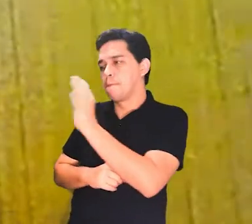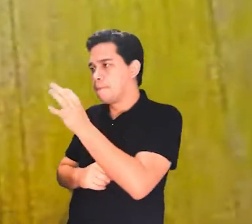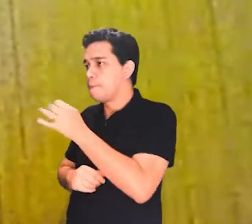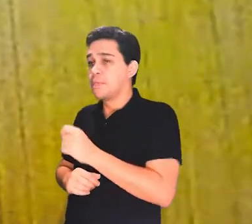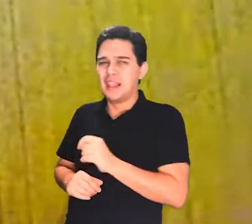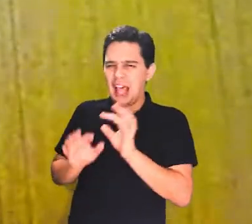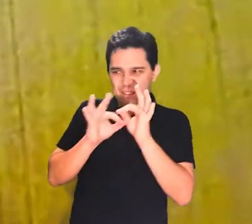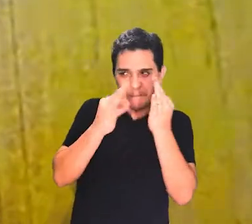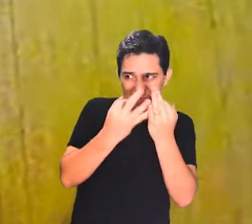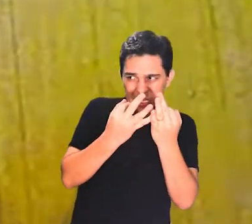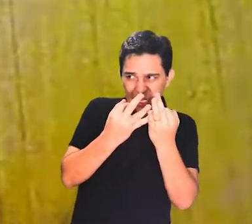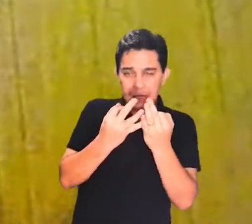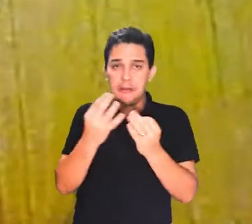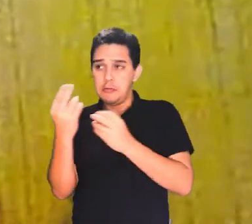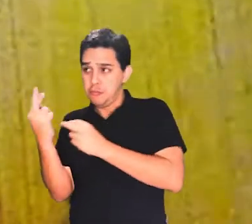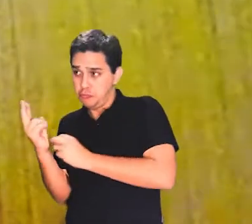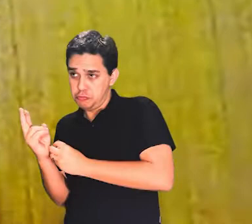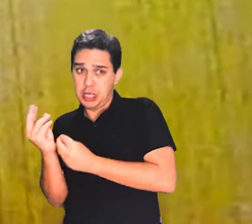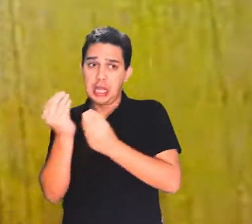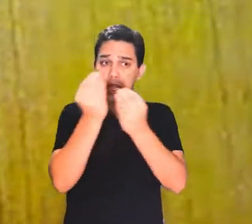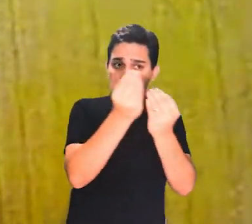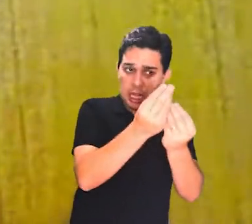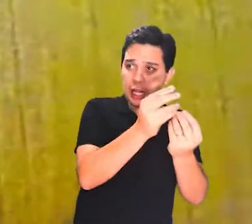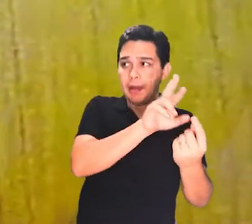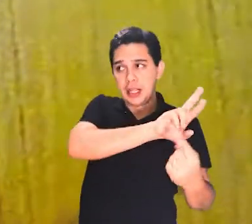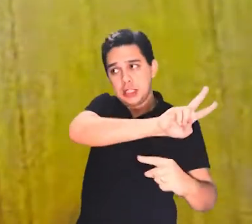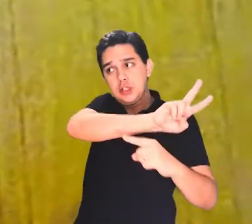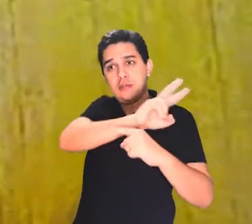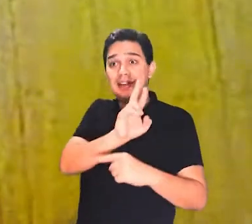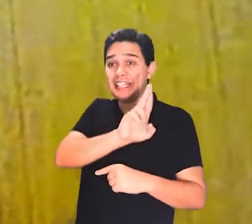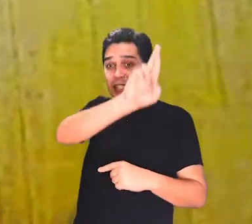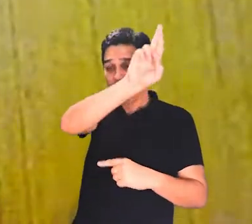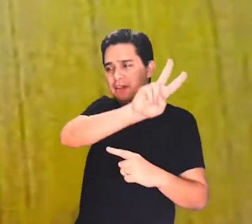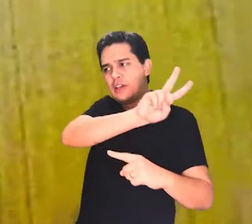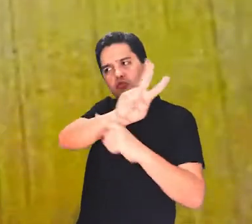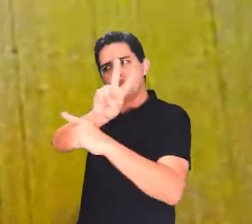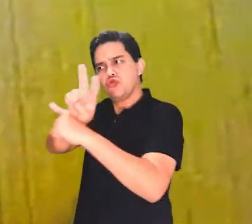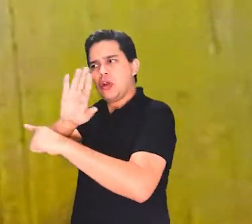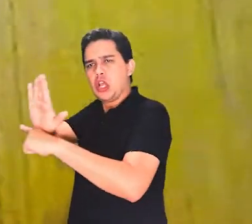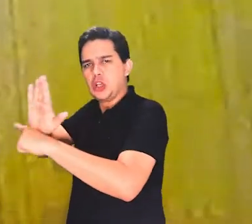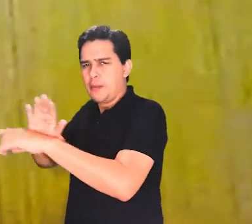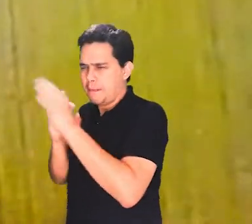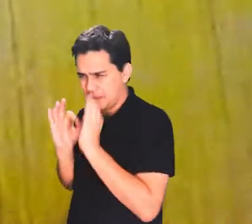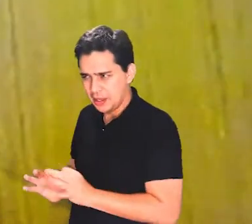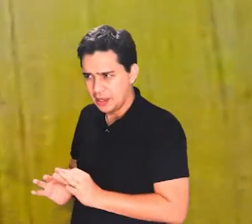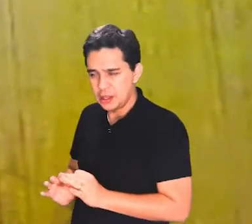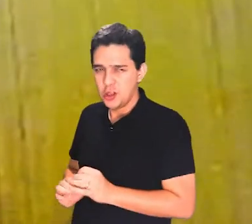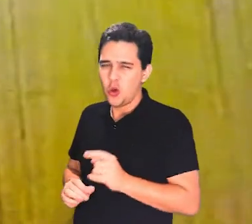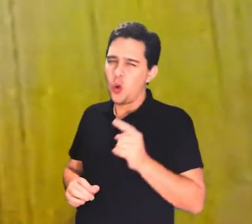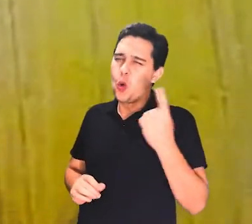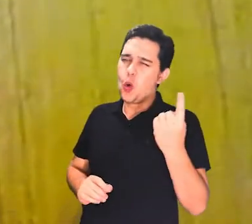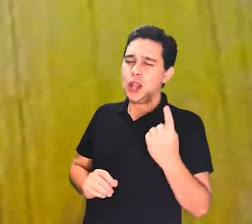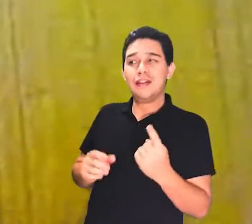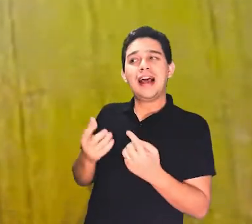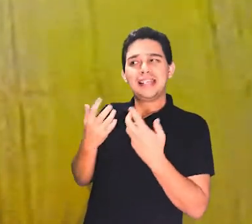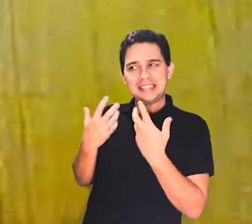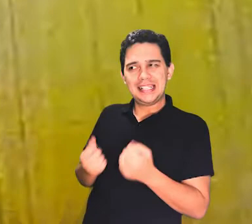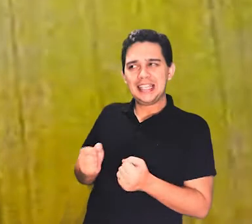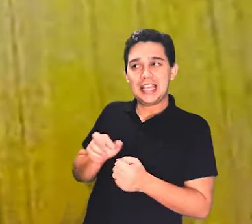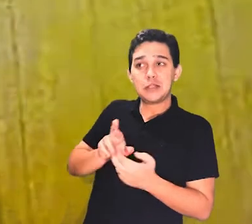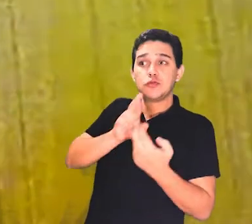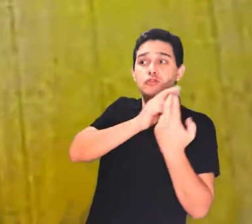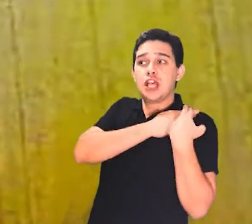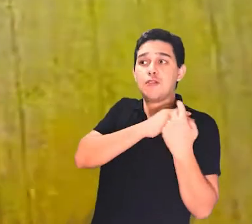vezes as pessoas são curateladas, o benefício vai para um familiar que nunca prestou assistência, e a pessoa está completamente desassistida